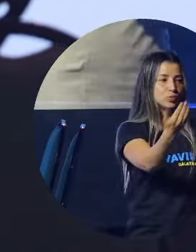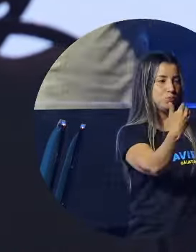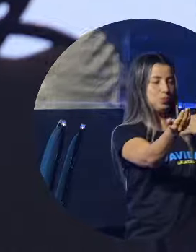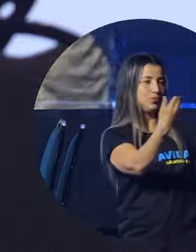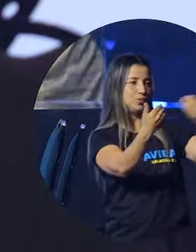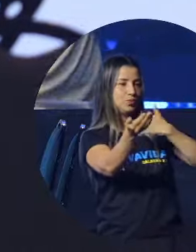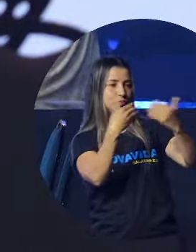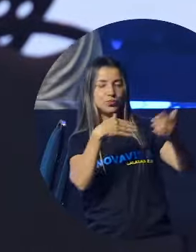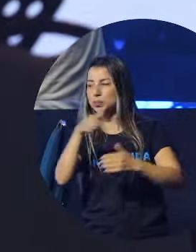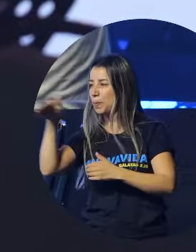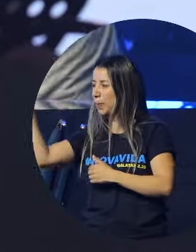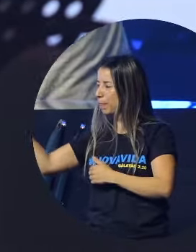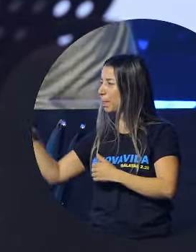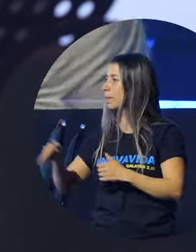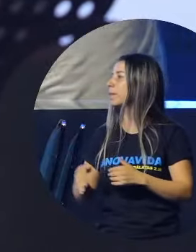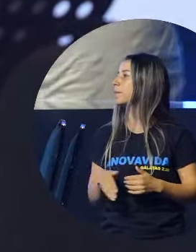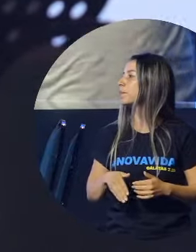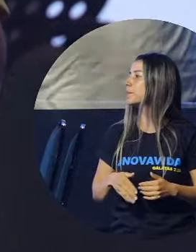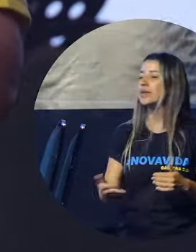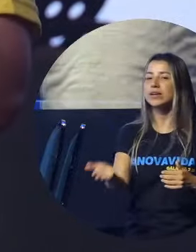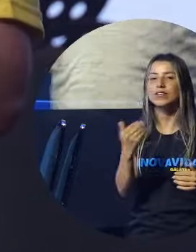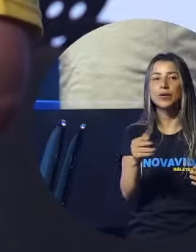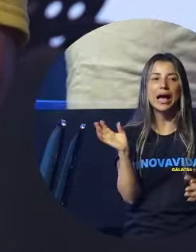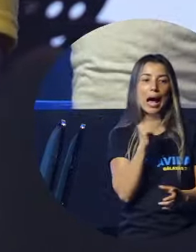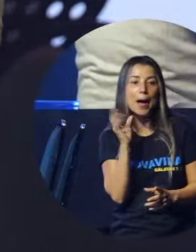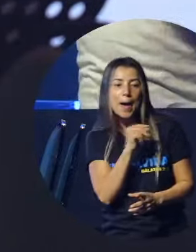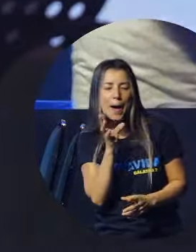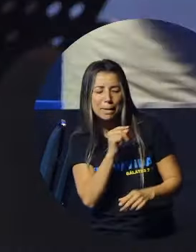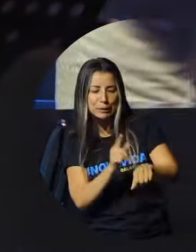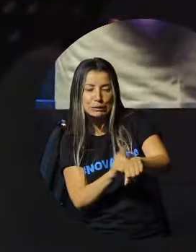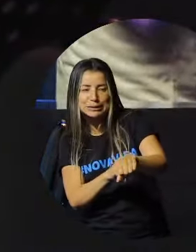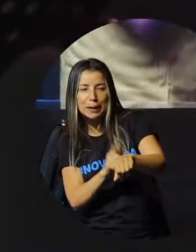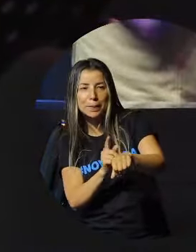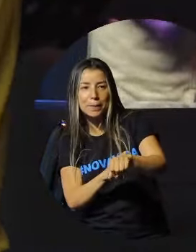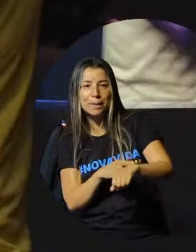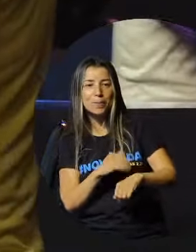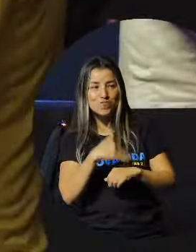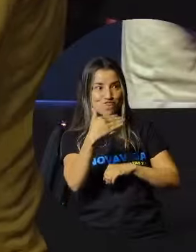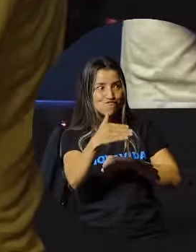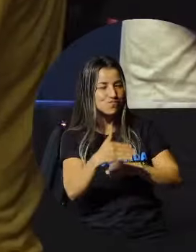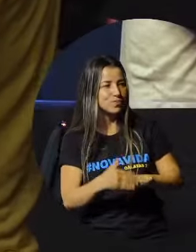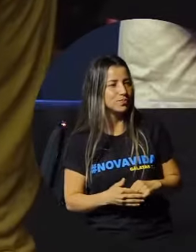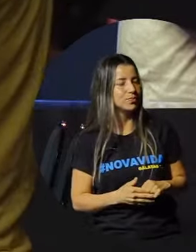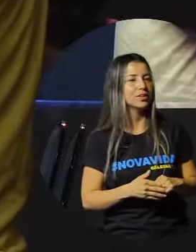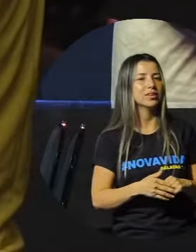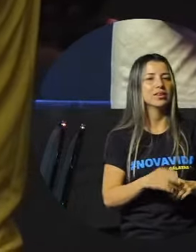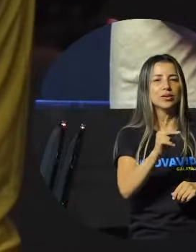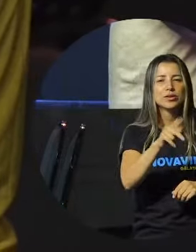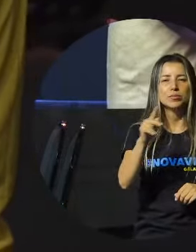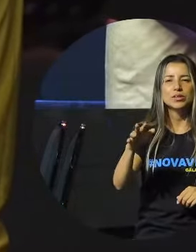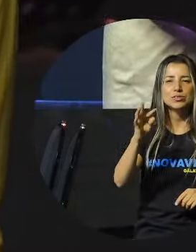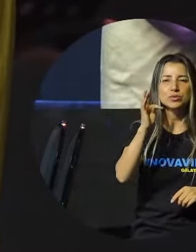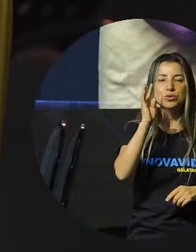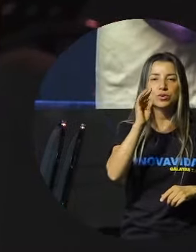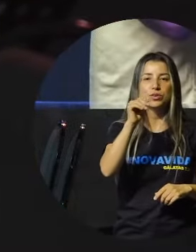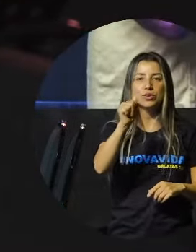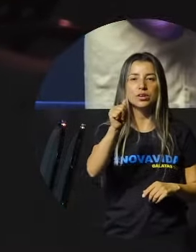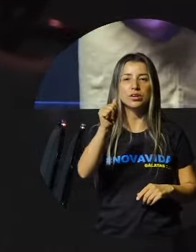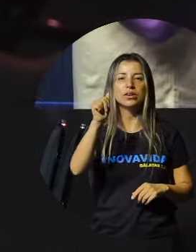E aqui à frente vai ficar um grupo. Vem rápido, porque o nosso tempo está voando. Pastor Fabrício, vem rapidinho para a gente fazer a oração